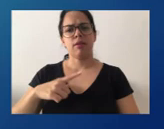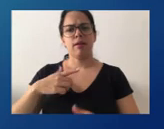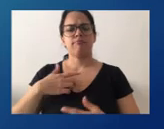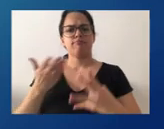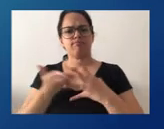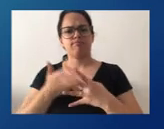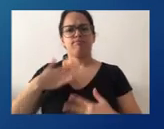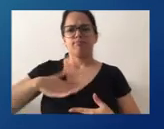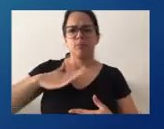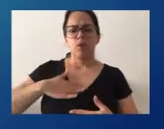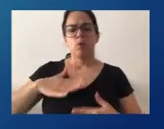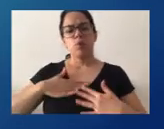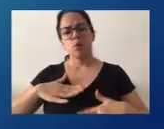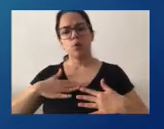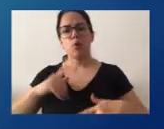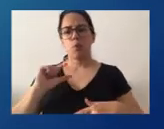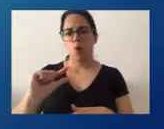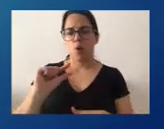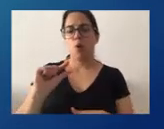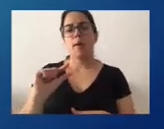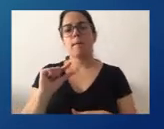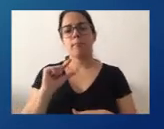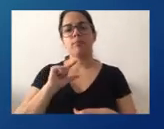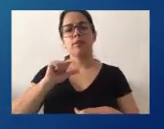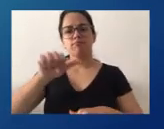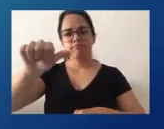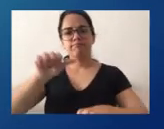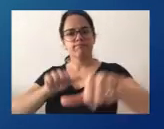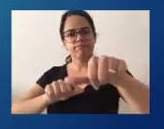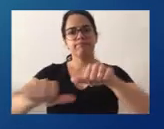fundamental, né? E a adequação do maquinário para redução das vibrações.